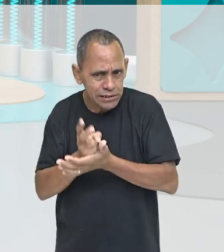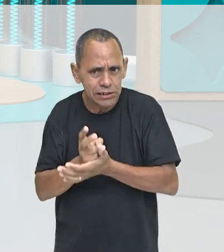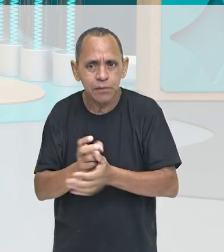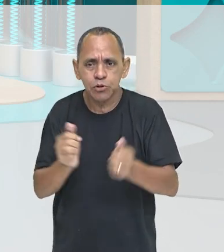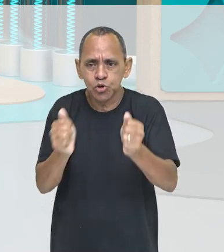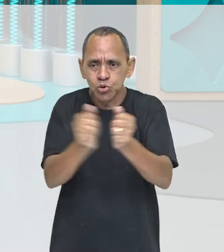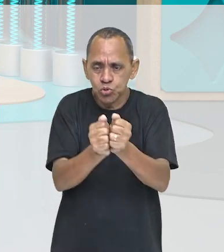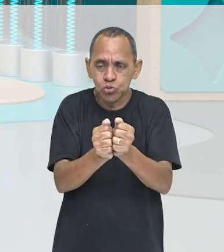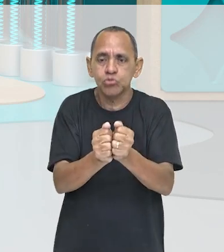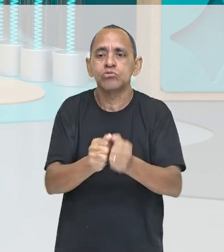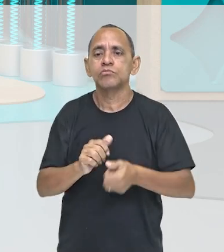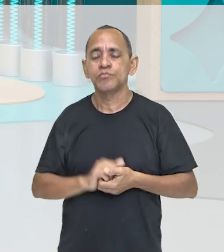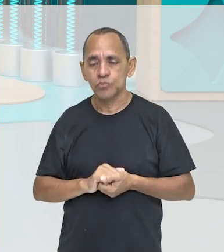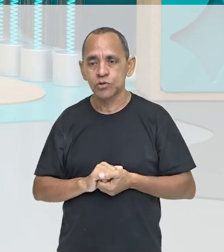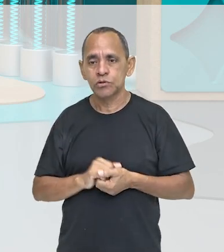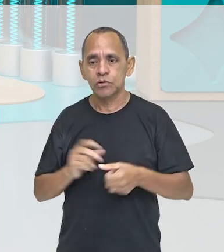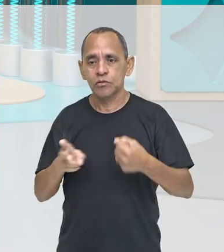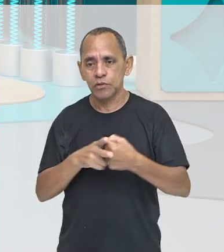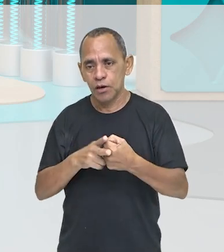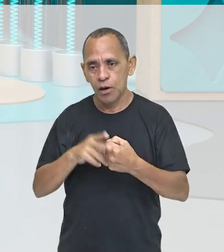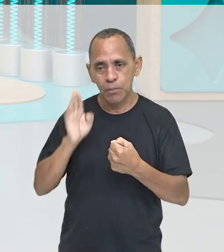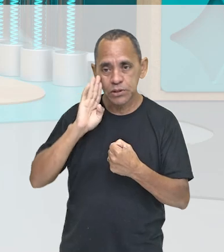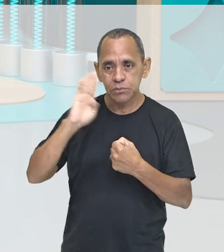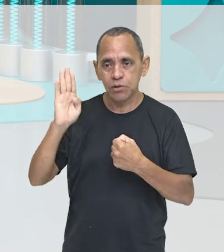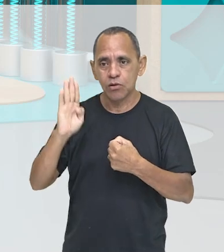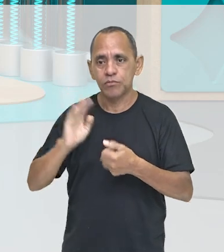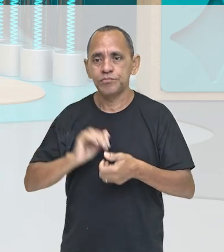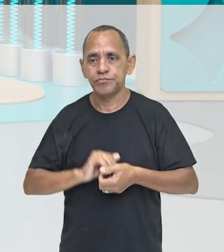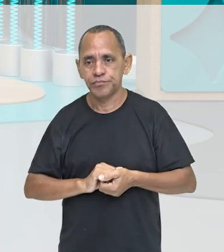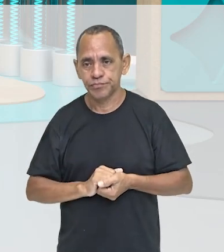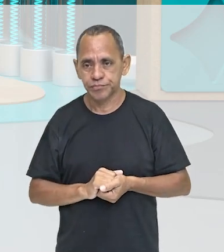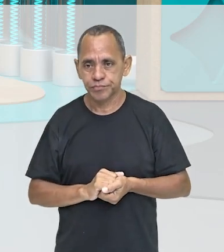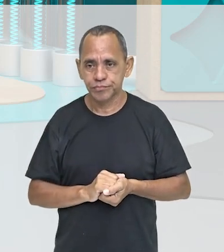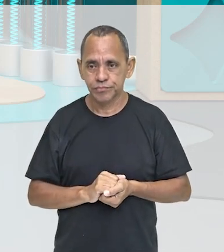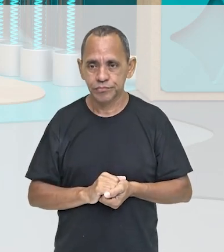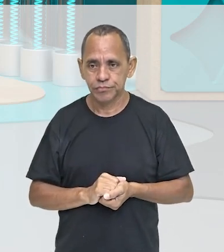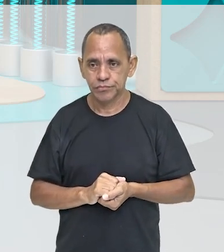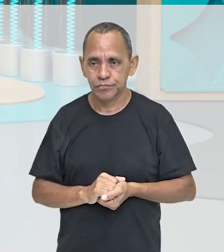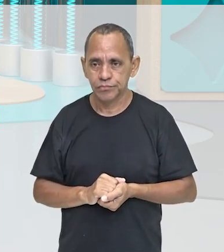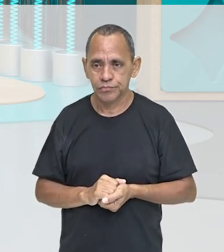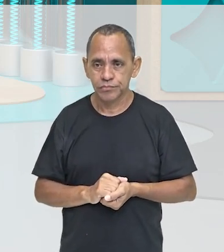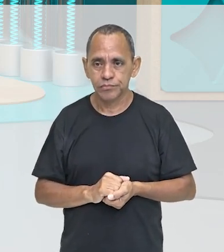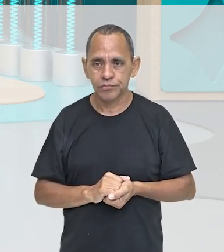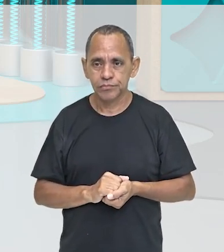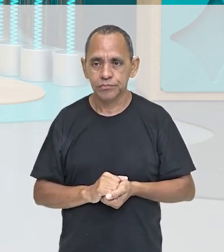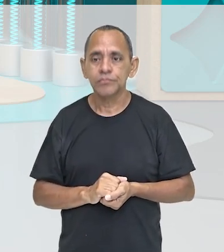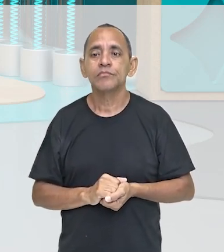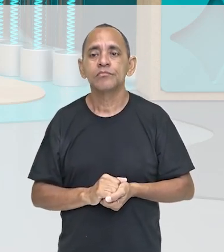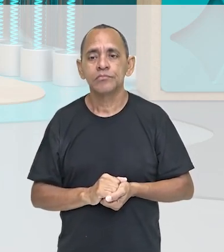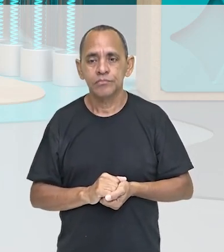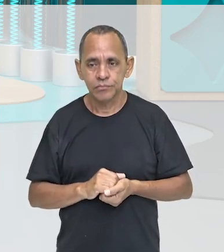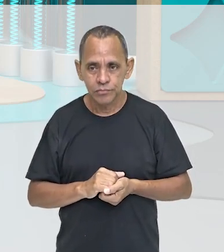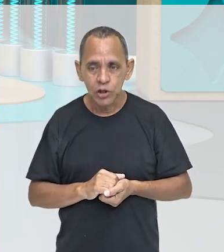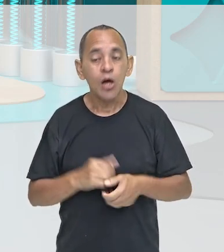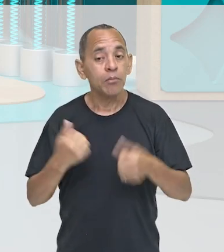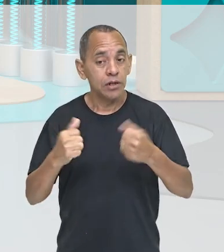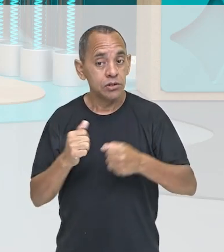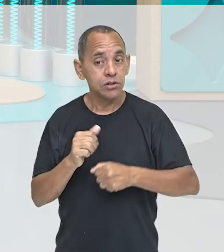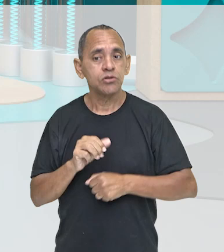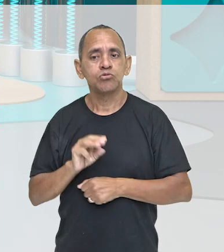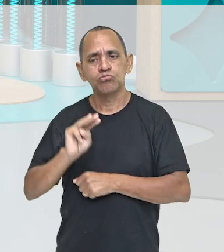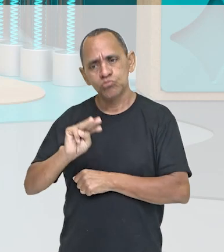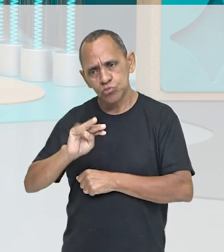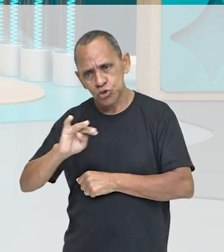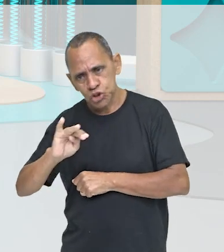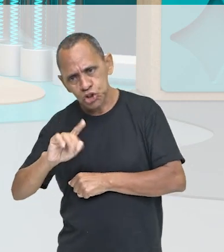principal, mas eles não têm tradução, ok? Para formar futuro, eu preciso do will, mas ele não tem tradução, mas sim,